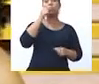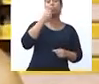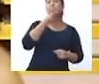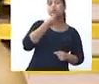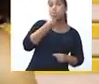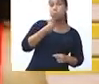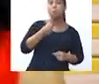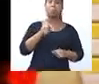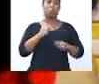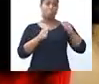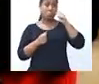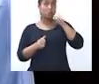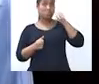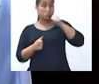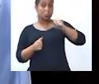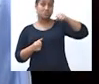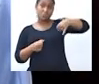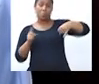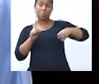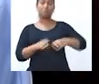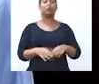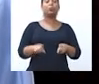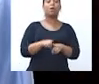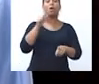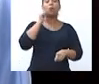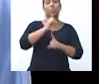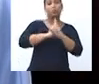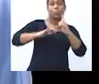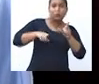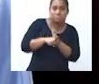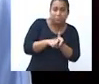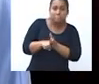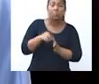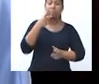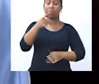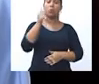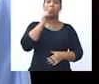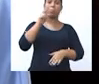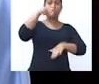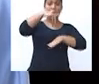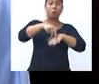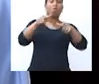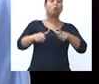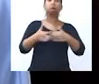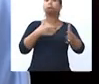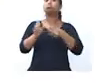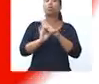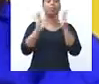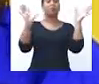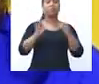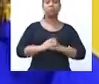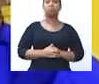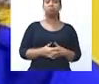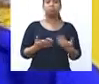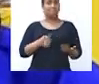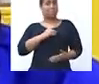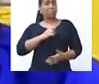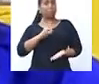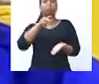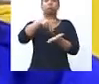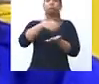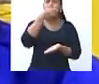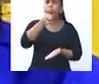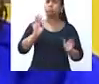menino. Sim ou não, porque você é menina. A socióloga Lenina Venucci destaca: lugar de mulher é onde ela quiser. Não ter medo de